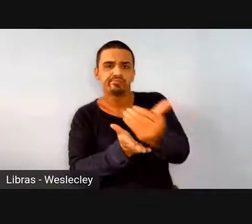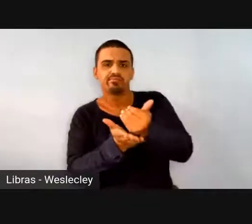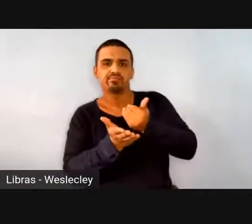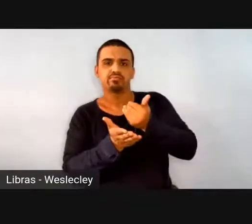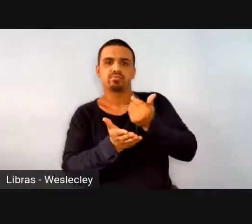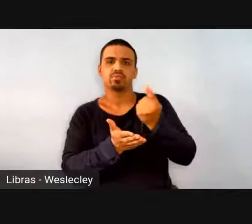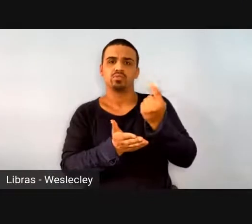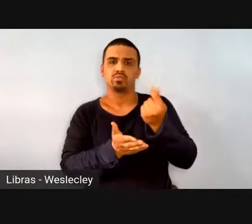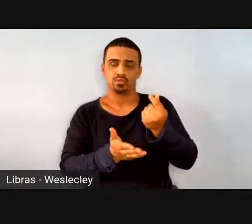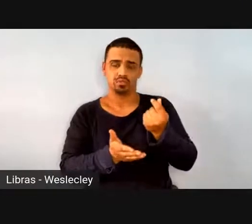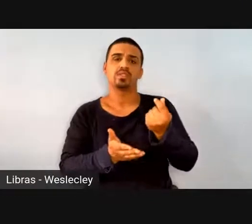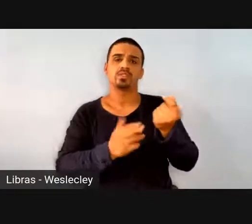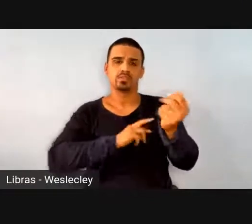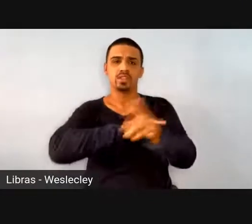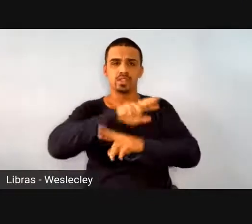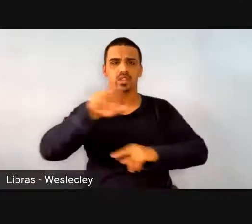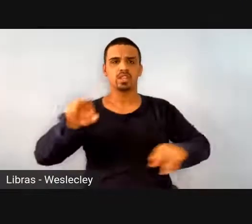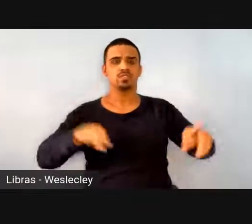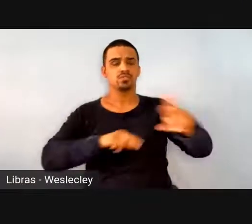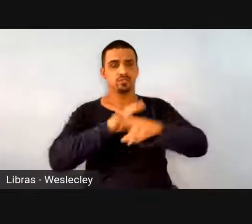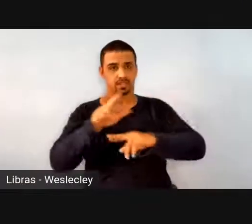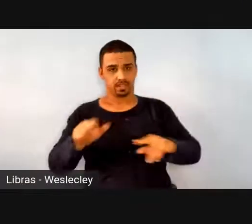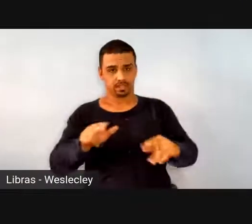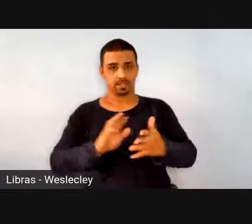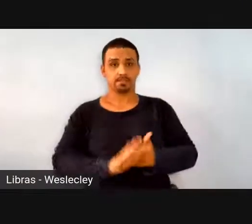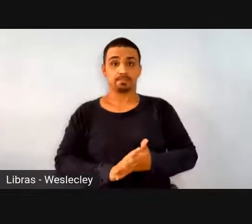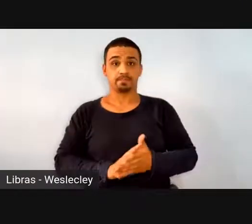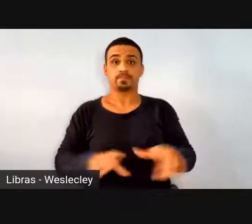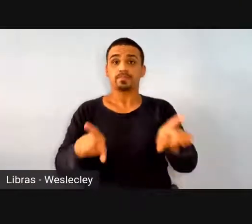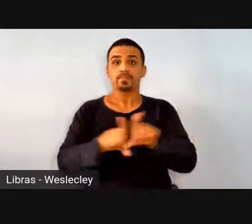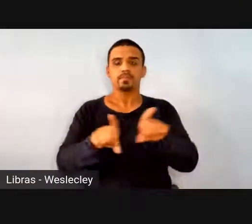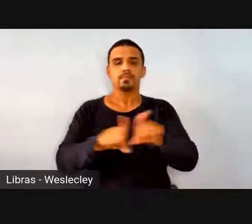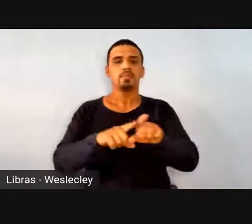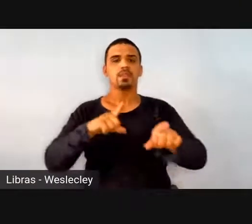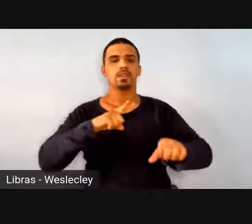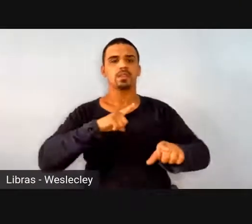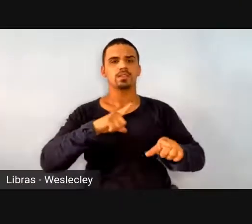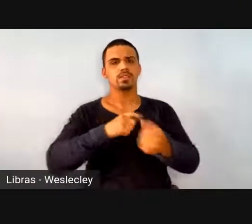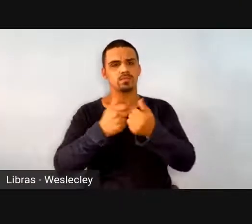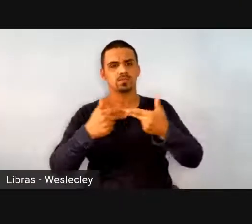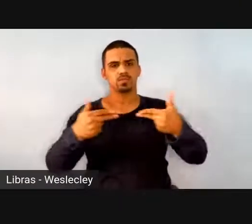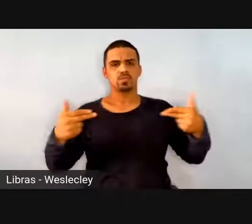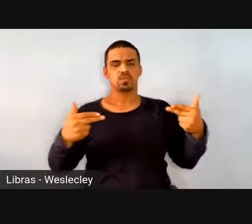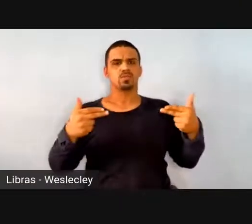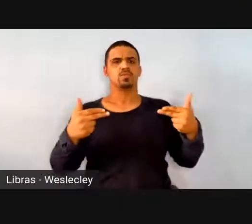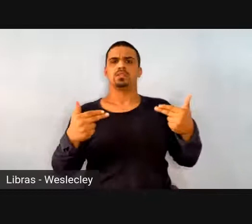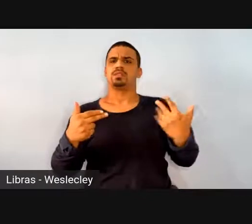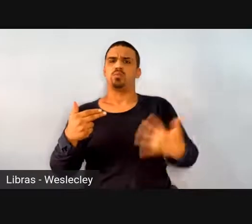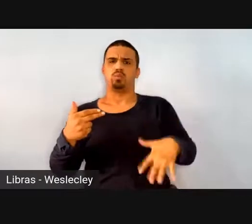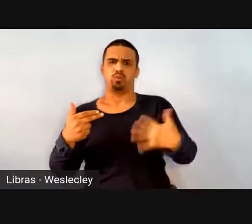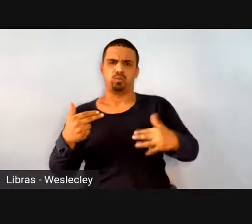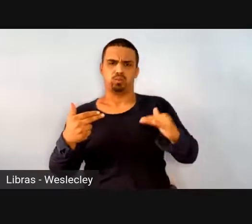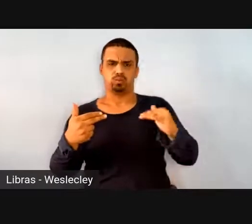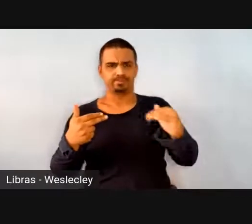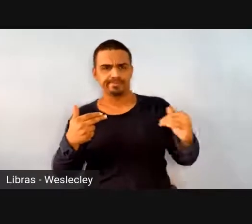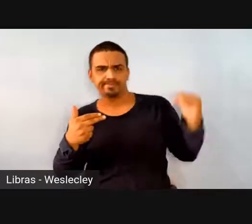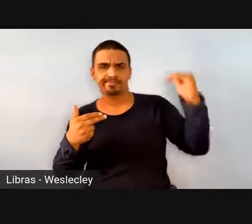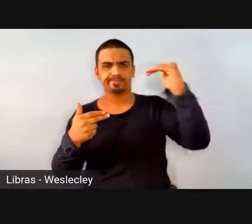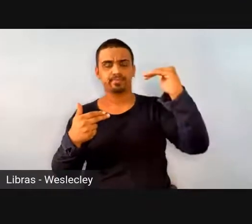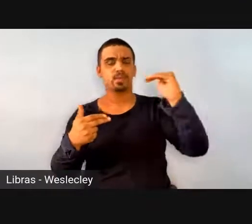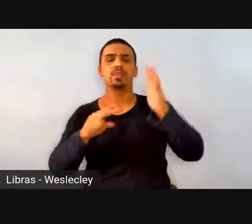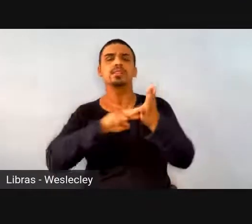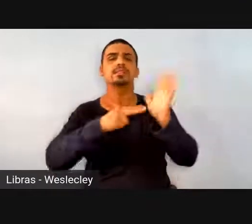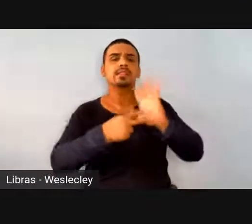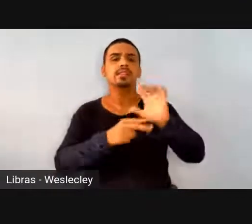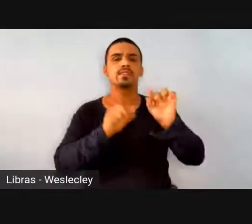Além disso, você tem distritos de magnitude relativamente alta, o que significa que o número